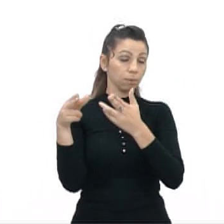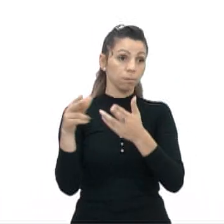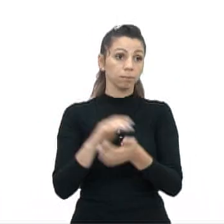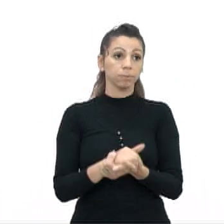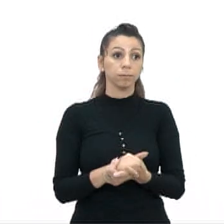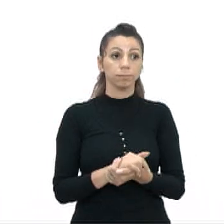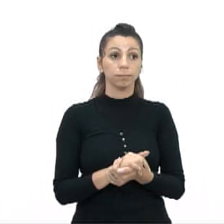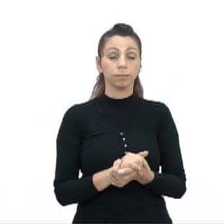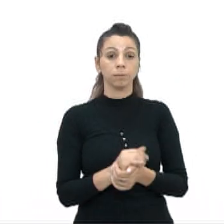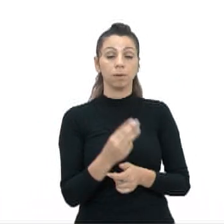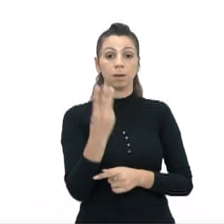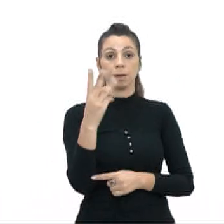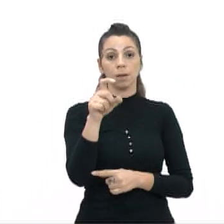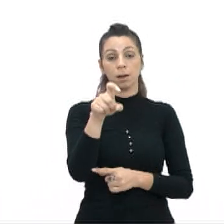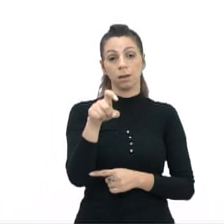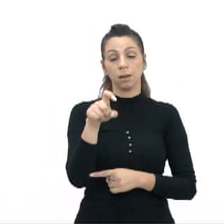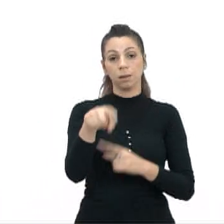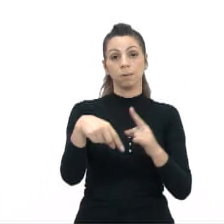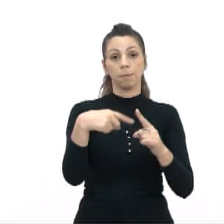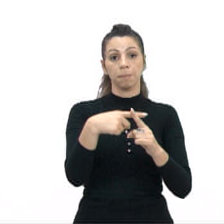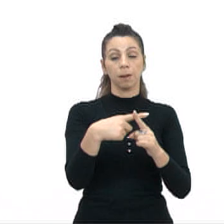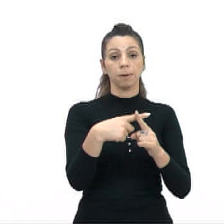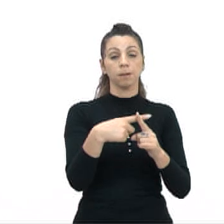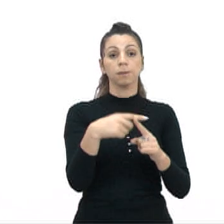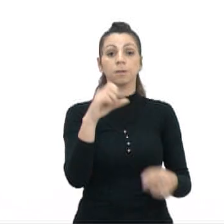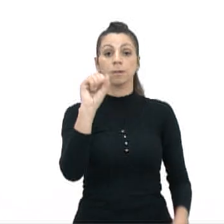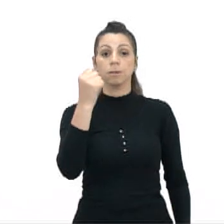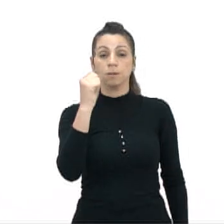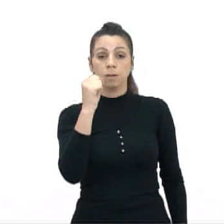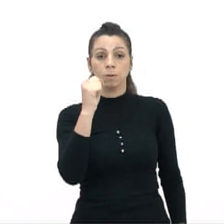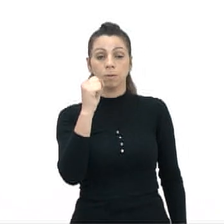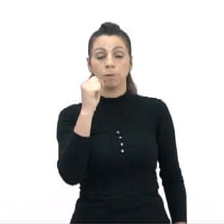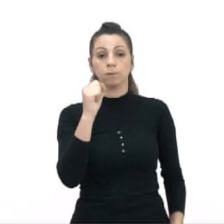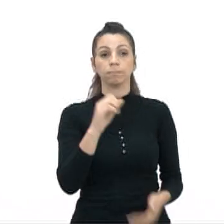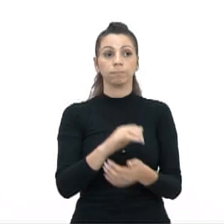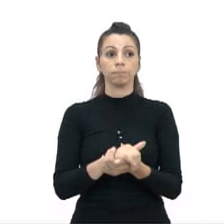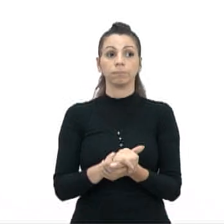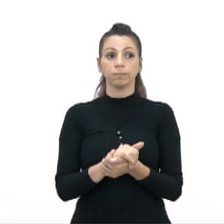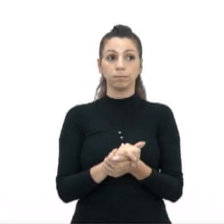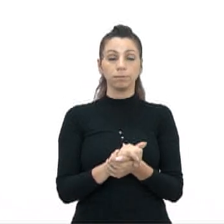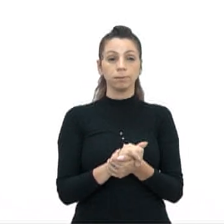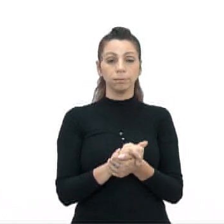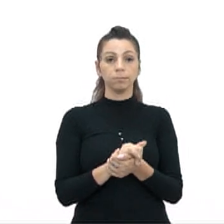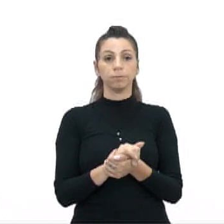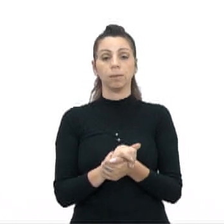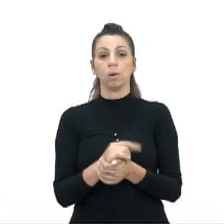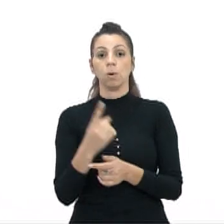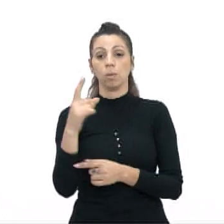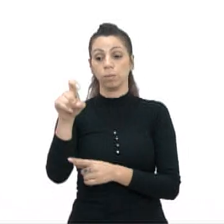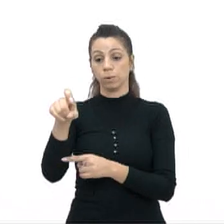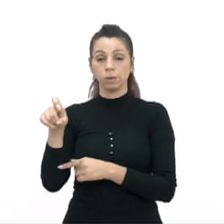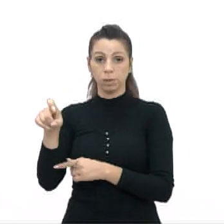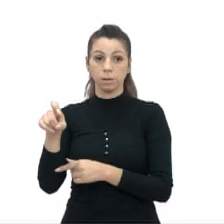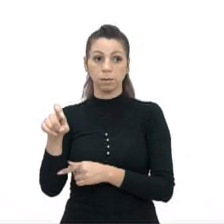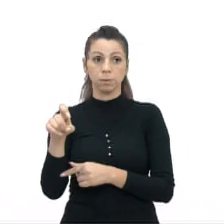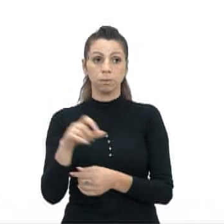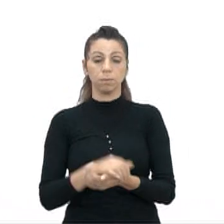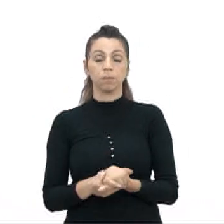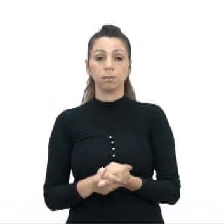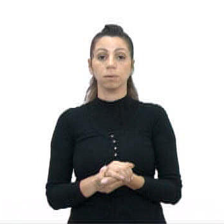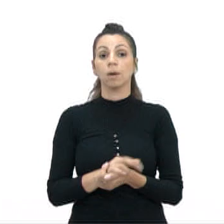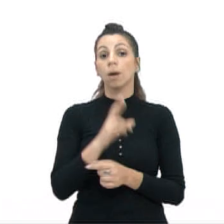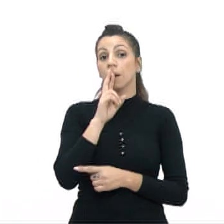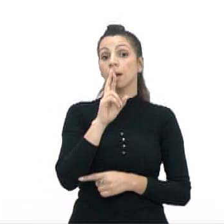3 mais 5, 8. E 8 menos 7, 1x. Então, o resultado dessa operação vai ser